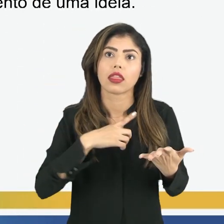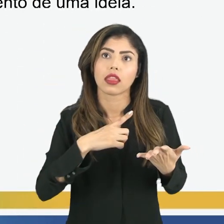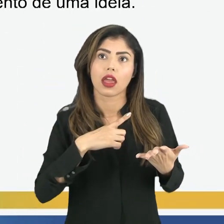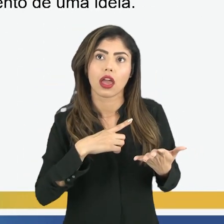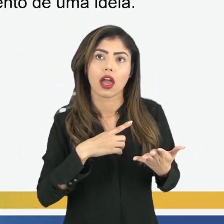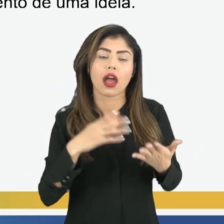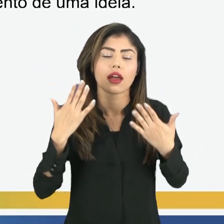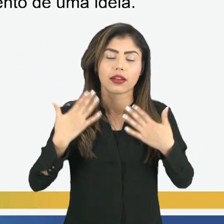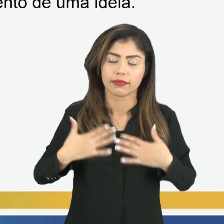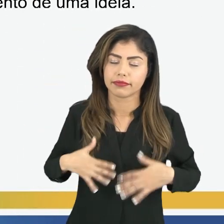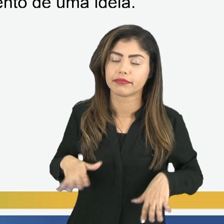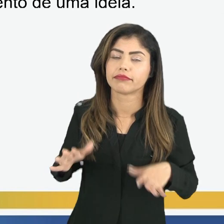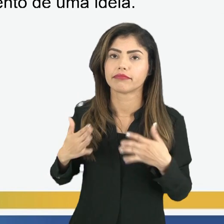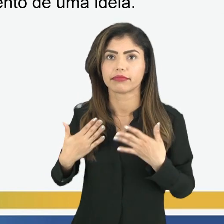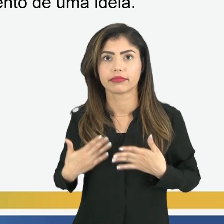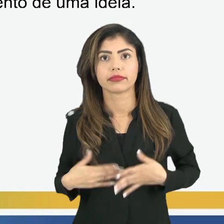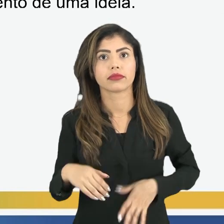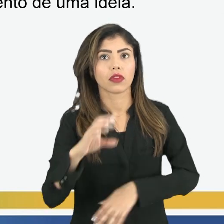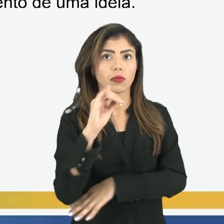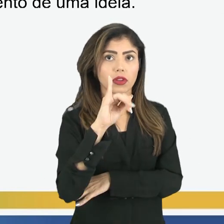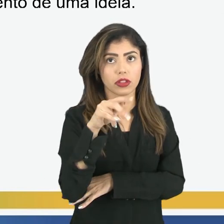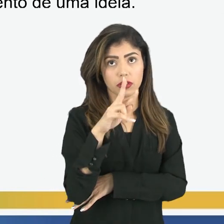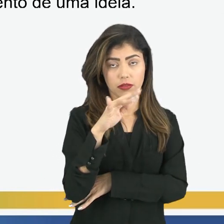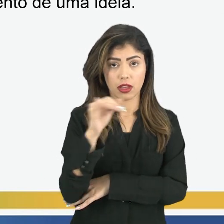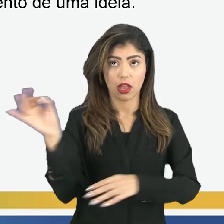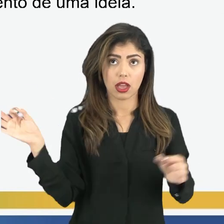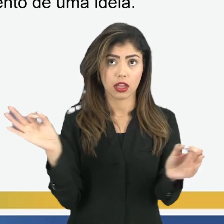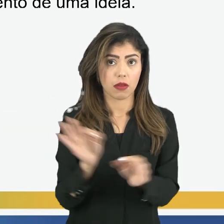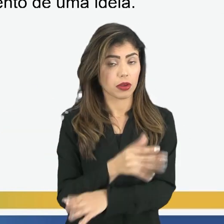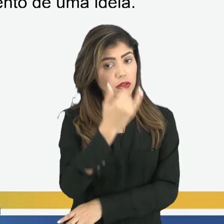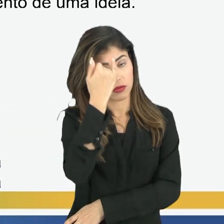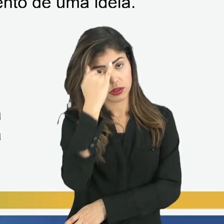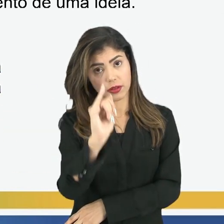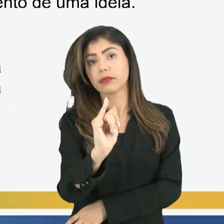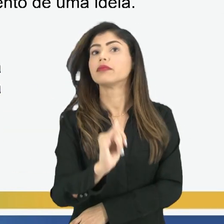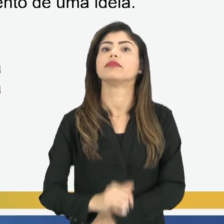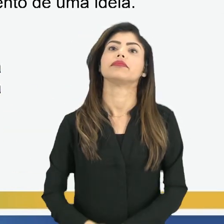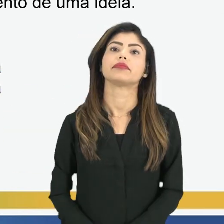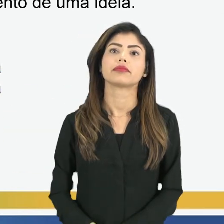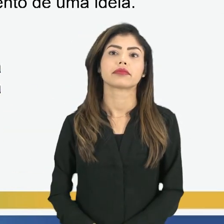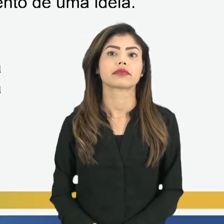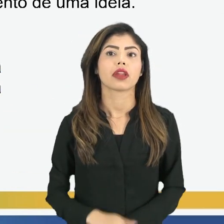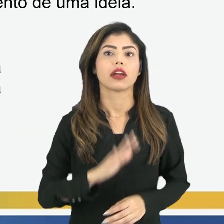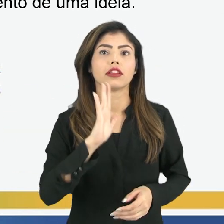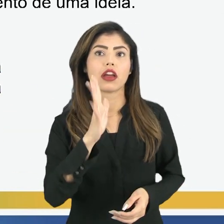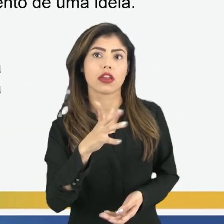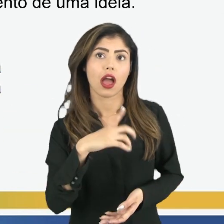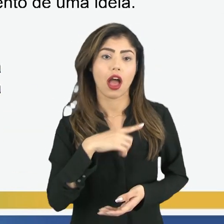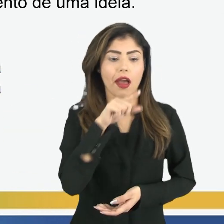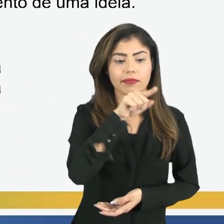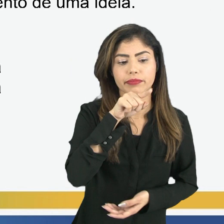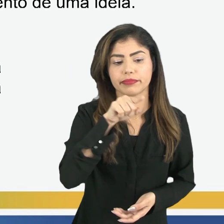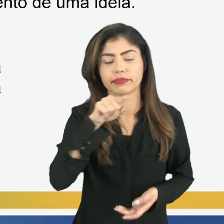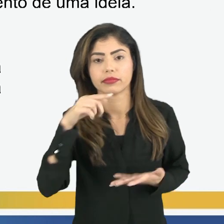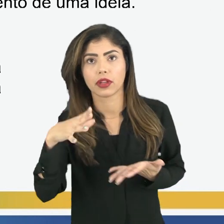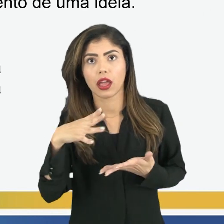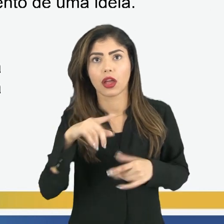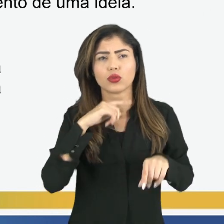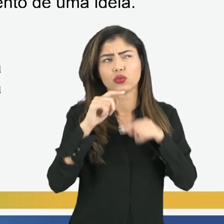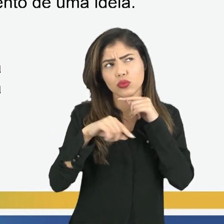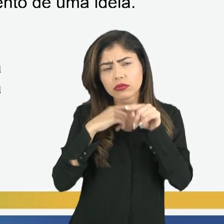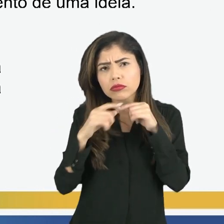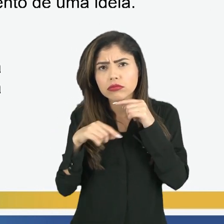de calma, objetividade e encerramento de uma ideia. Já a reticências, ela indica